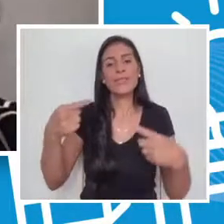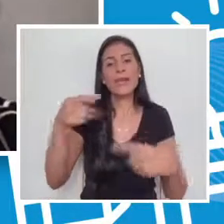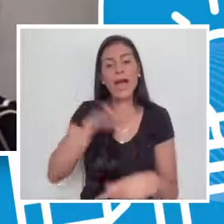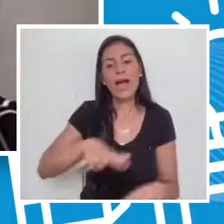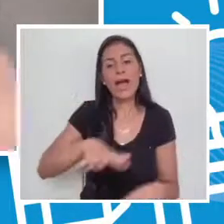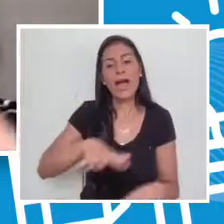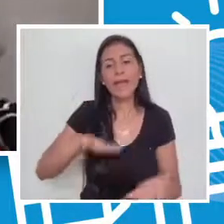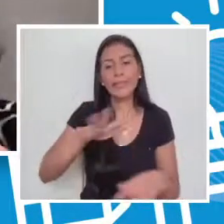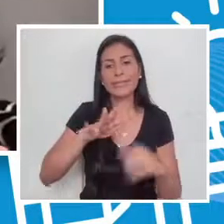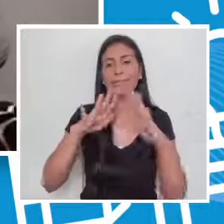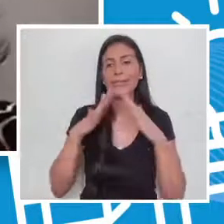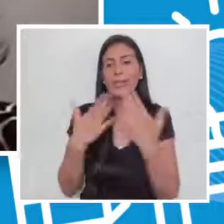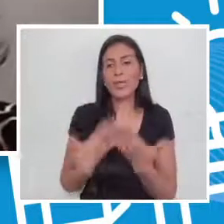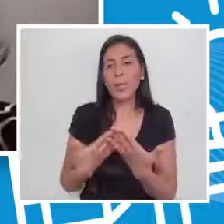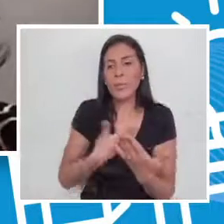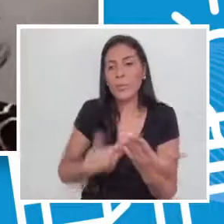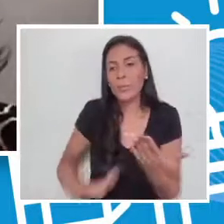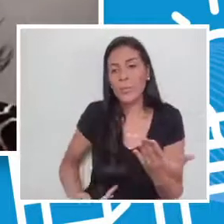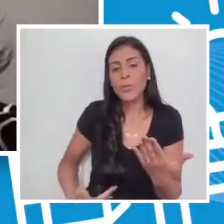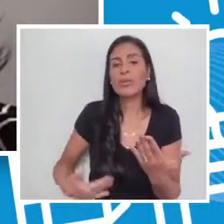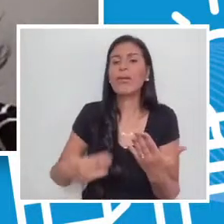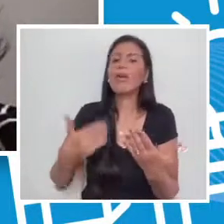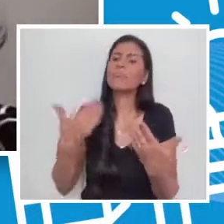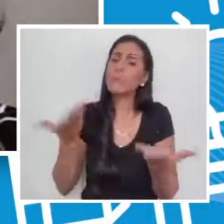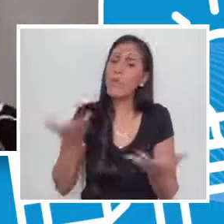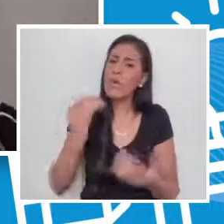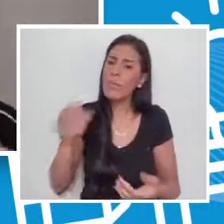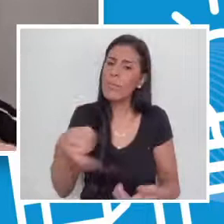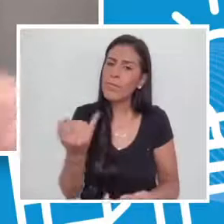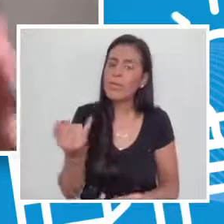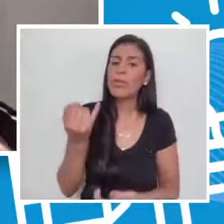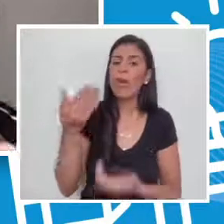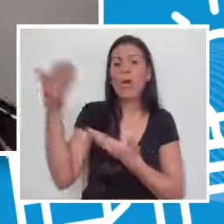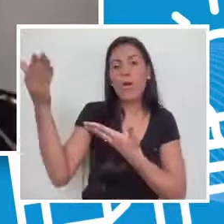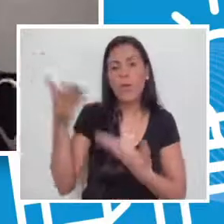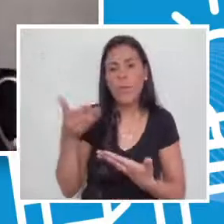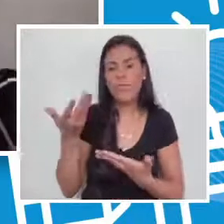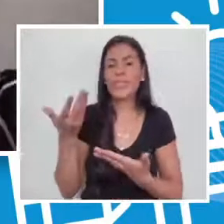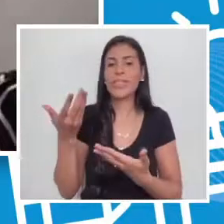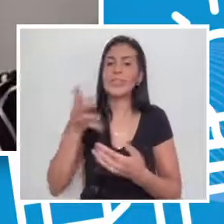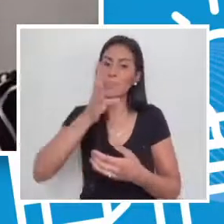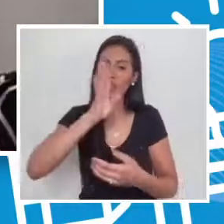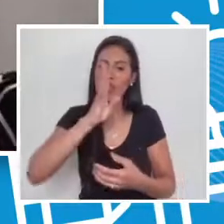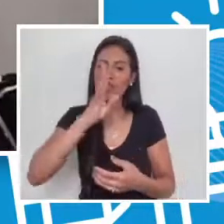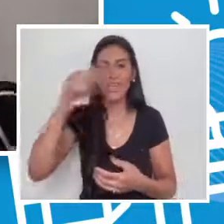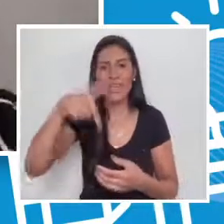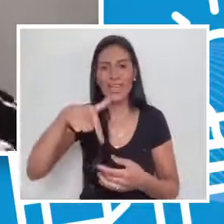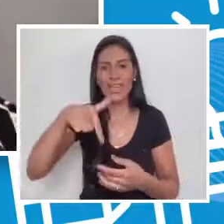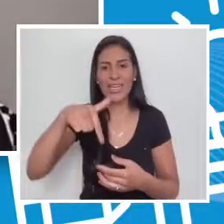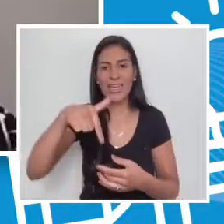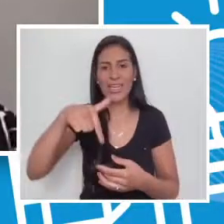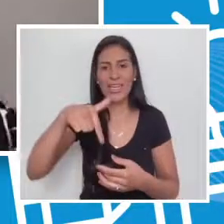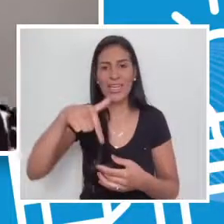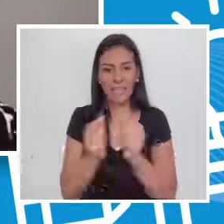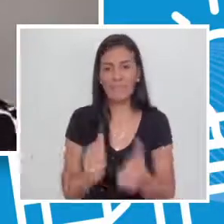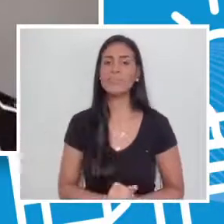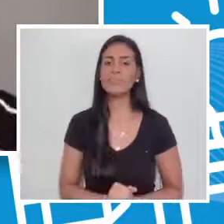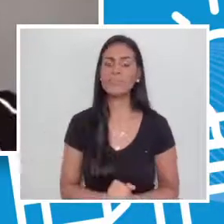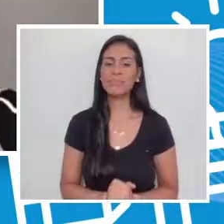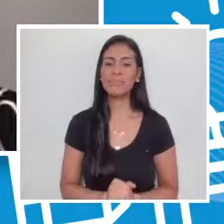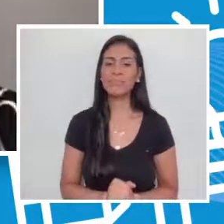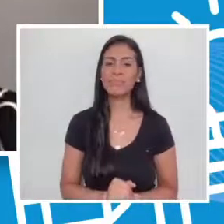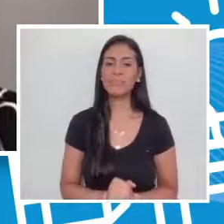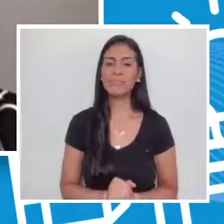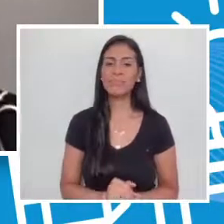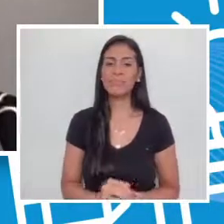pública e convide ele para essa conversa, certo? Muito bem. Eu queria começar,